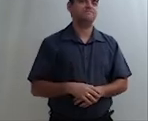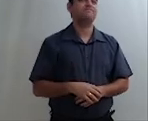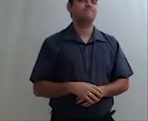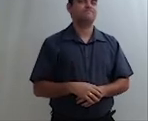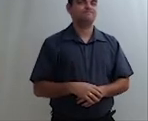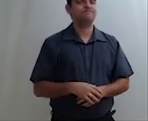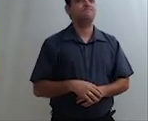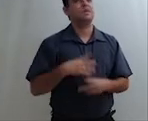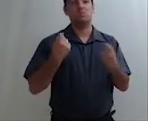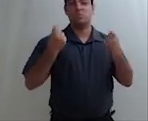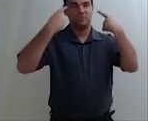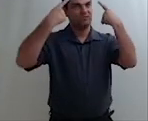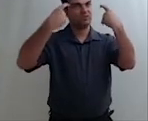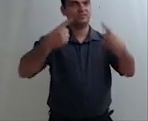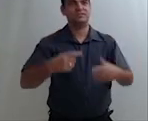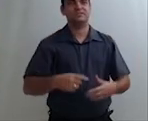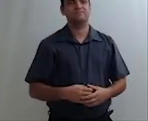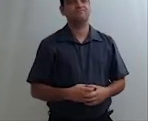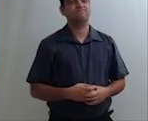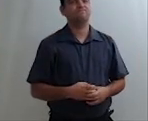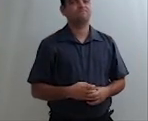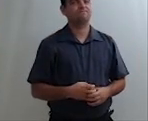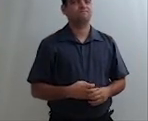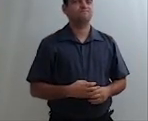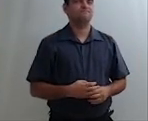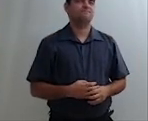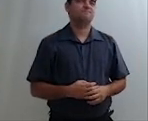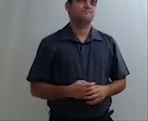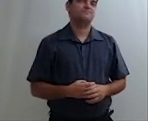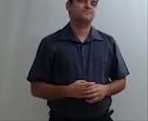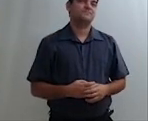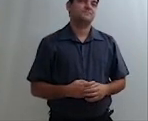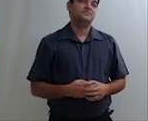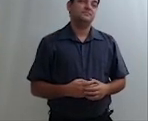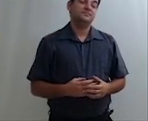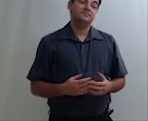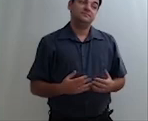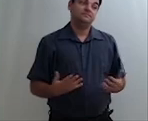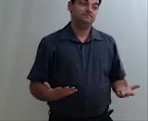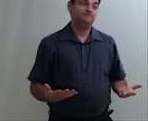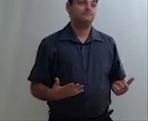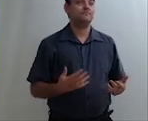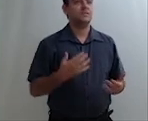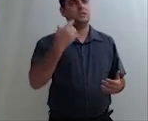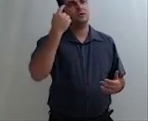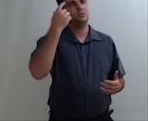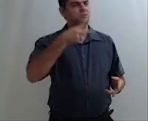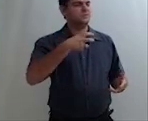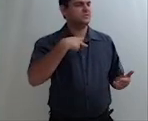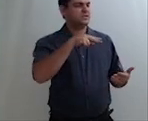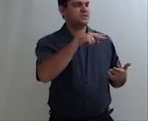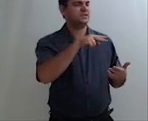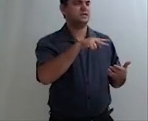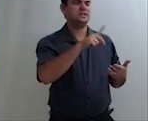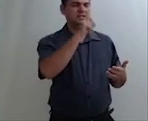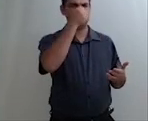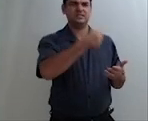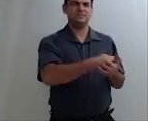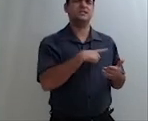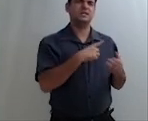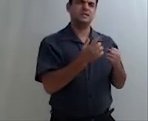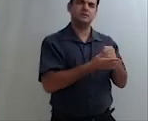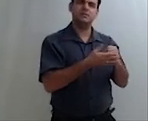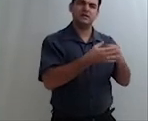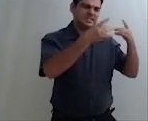já é muito grave a decisão tá devidamente fundamentada eh tem uma